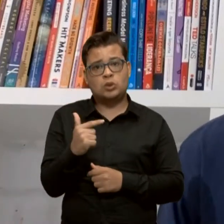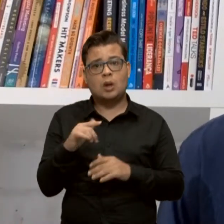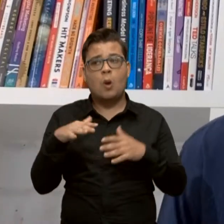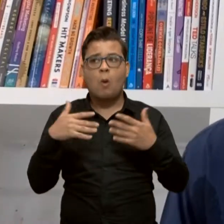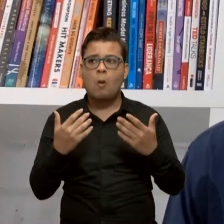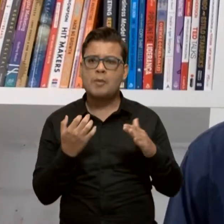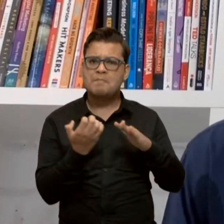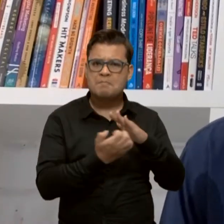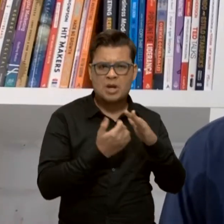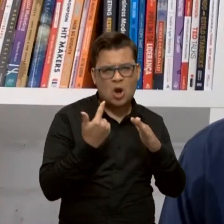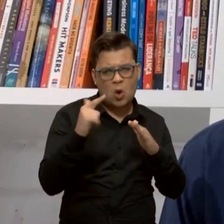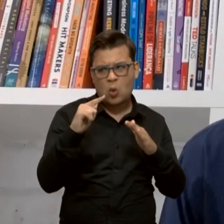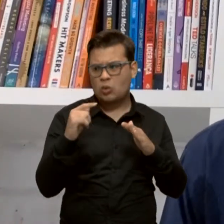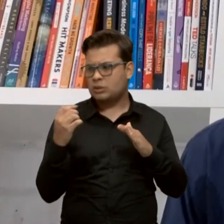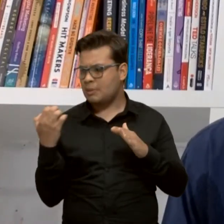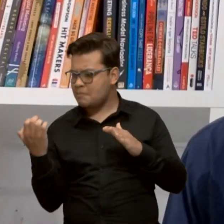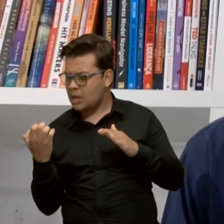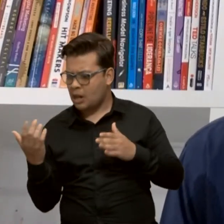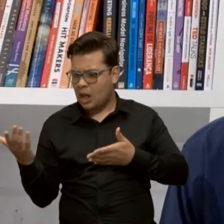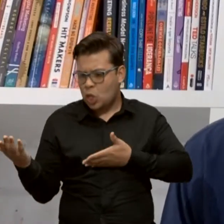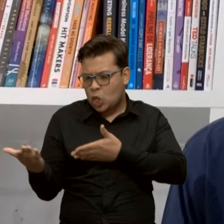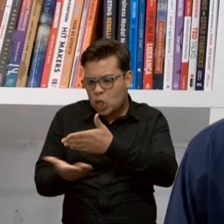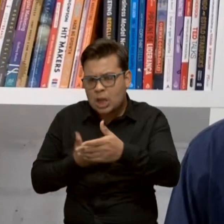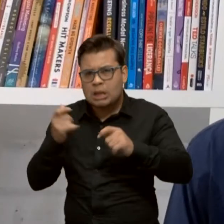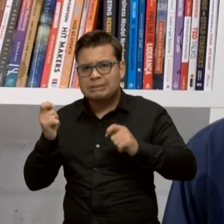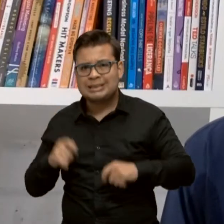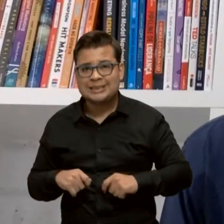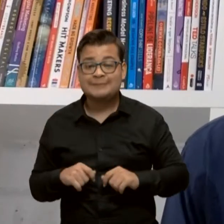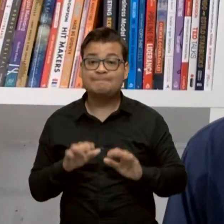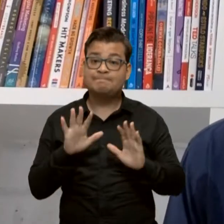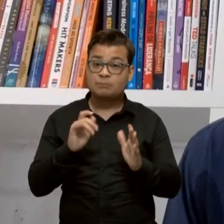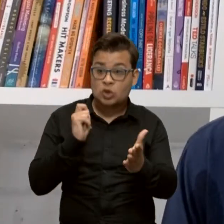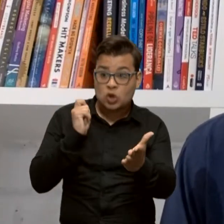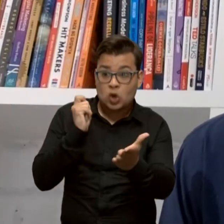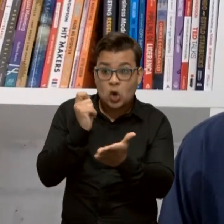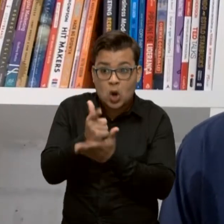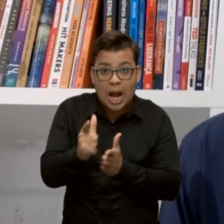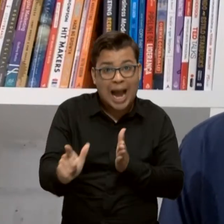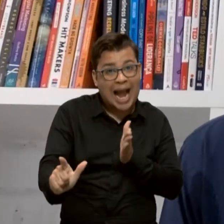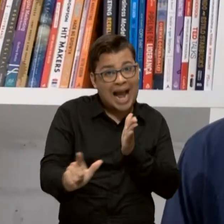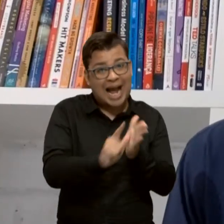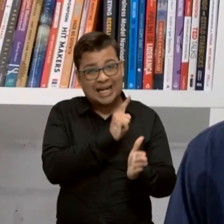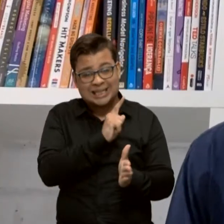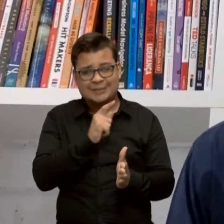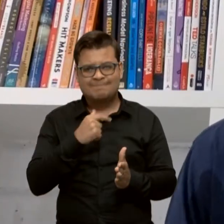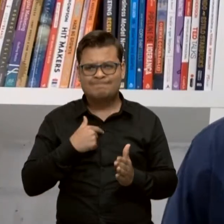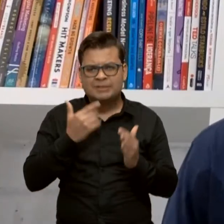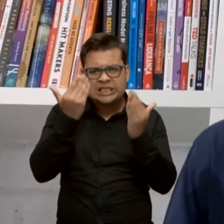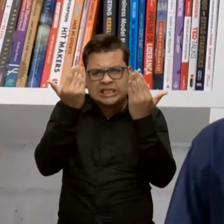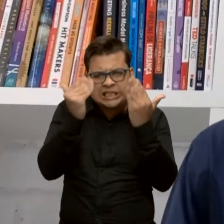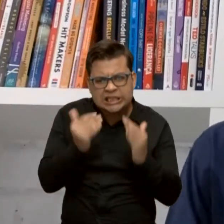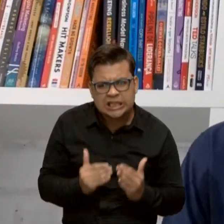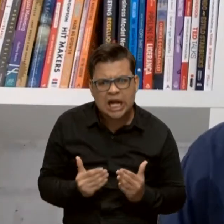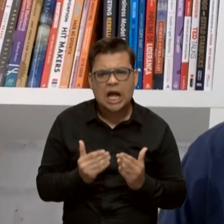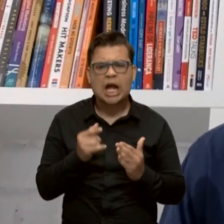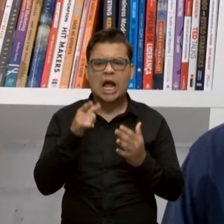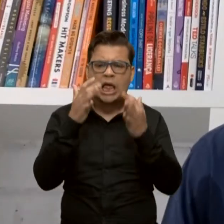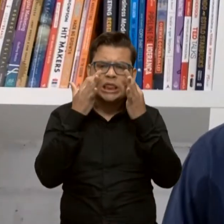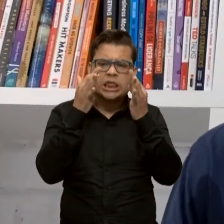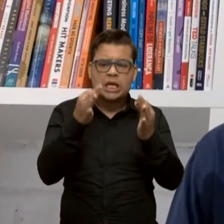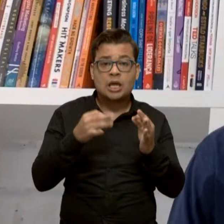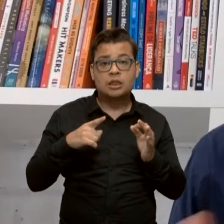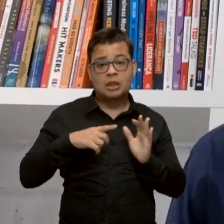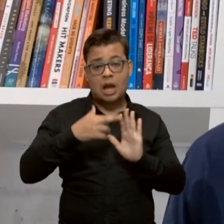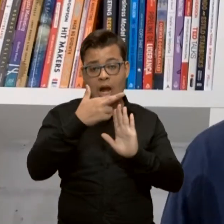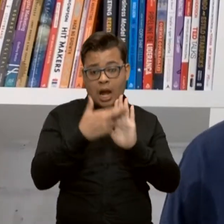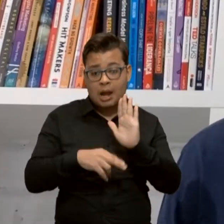é importante analisar antes de comprar, antes de entrar nessa ação, ler aquele regulamento